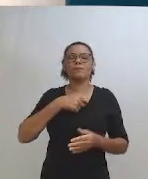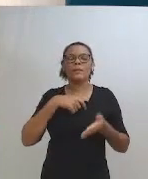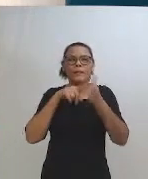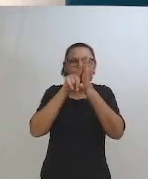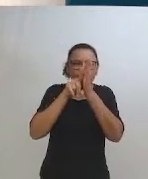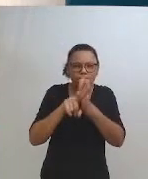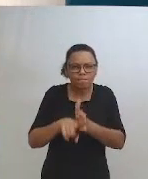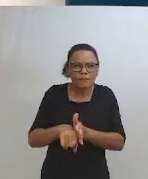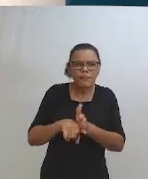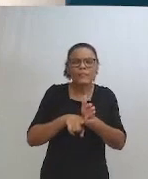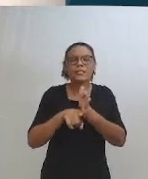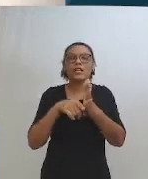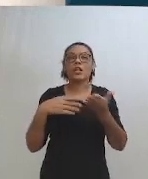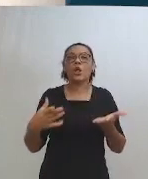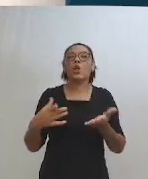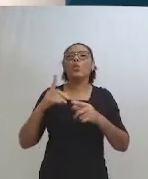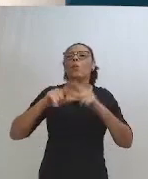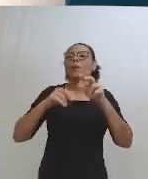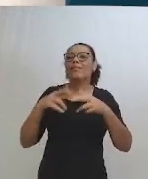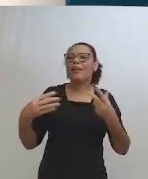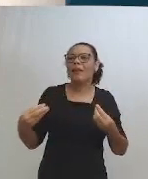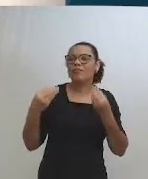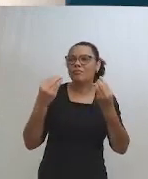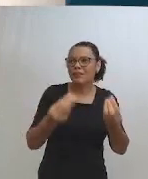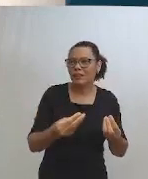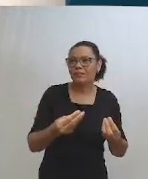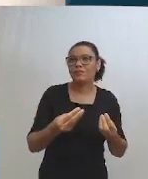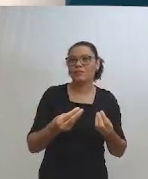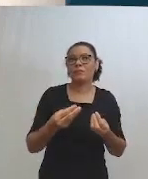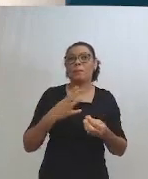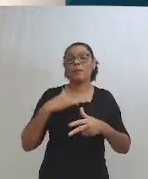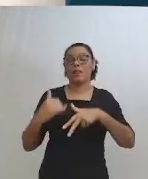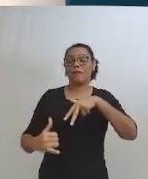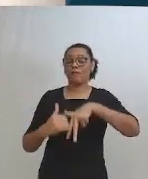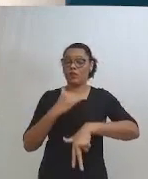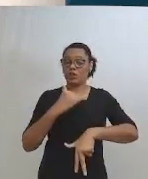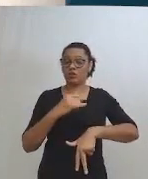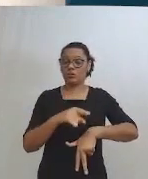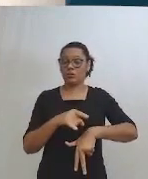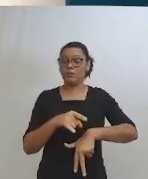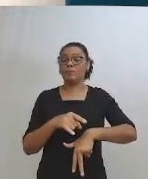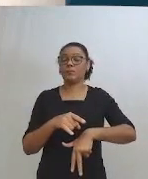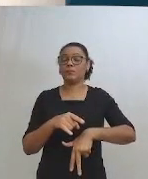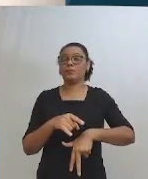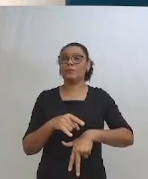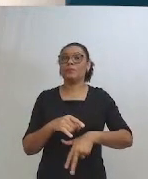que foi entregue pela suposta vítima, chamado Ramon Ascioli.